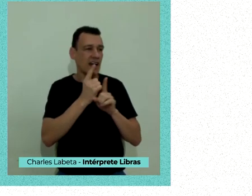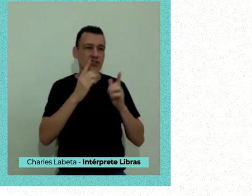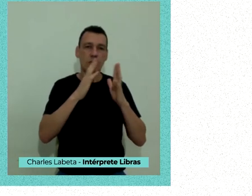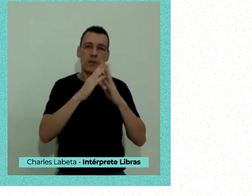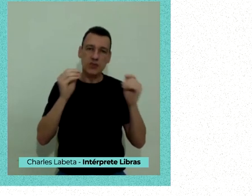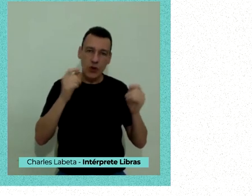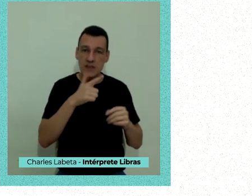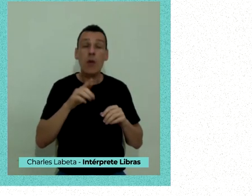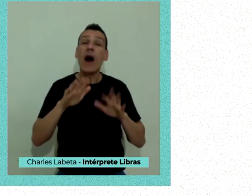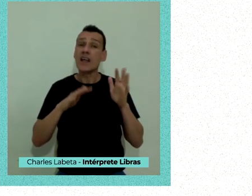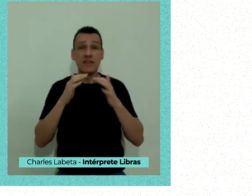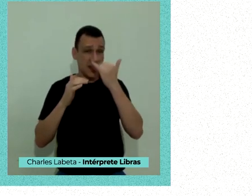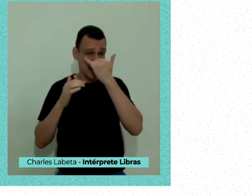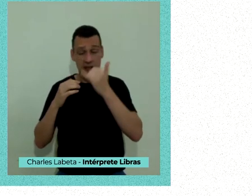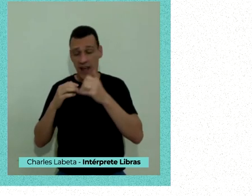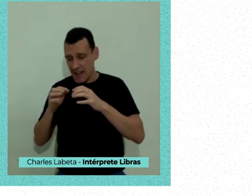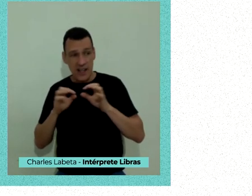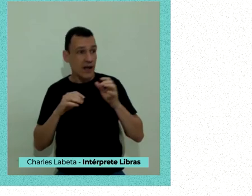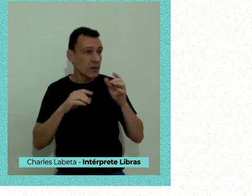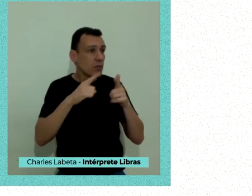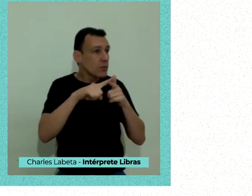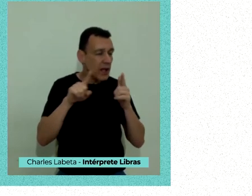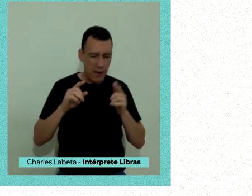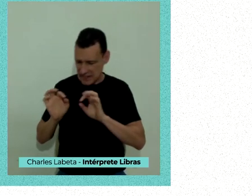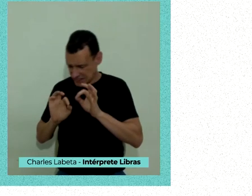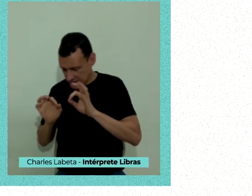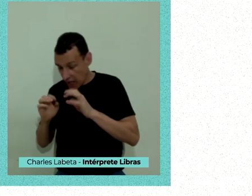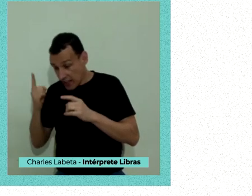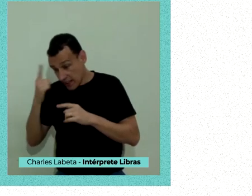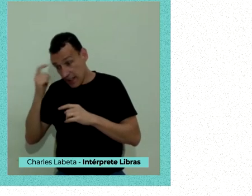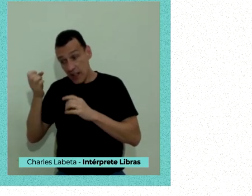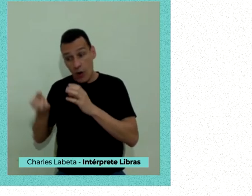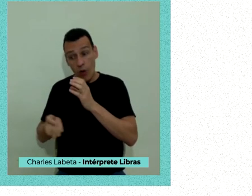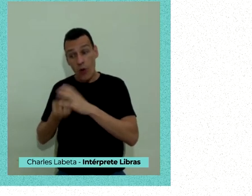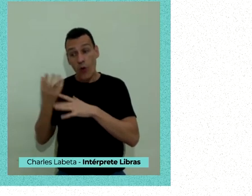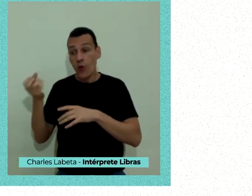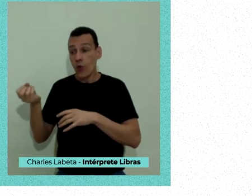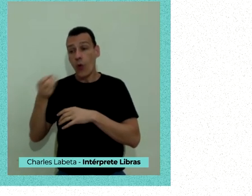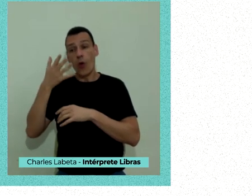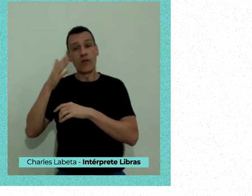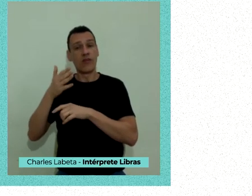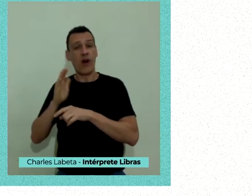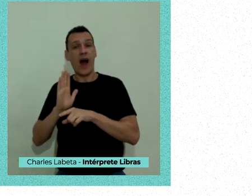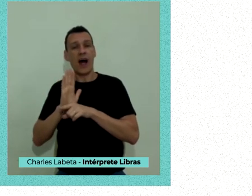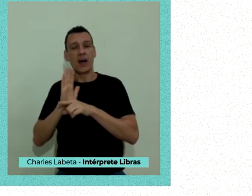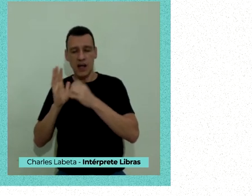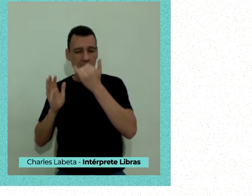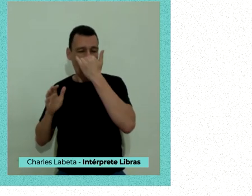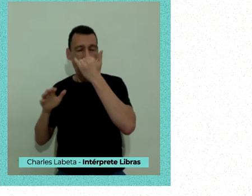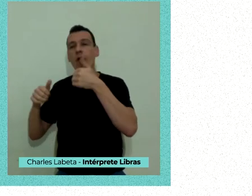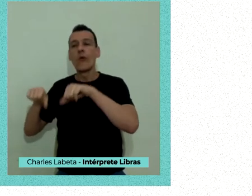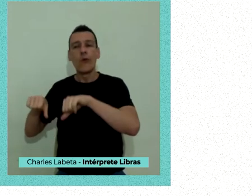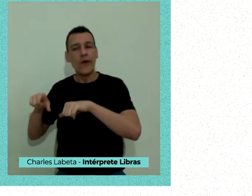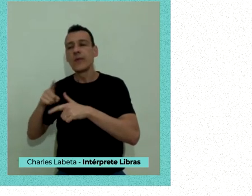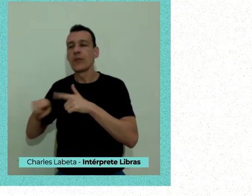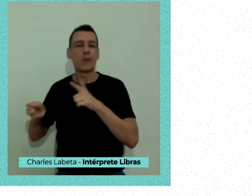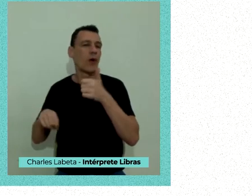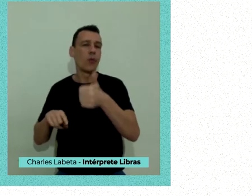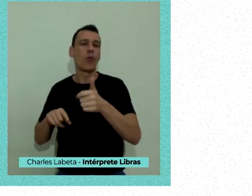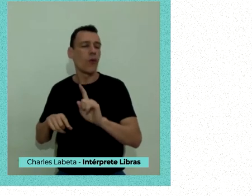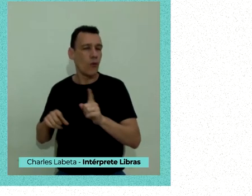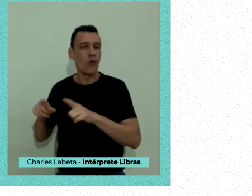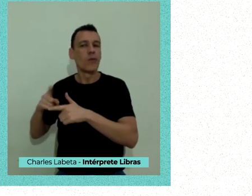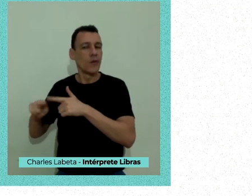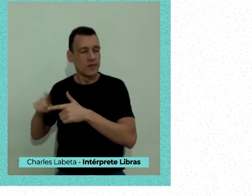A disposição da família e das famílias no reconhecimento das diferenças como um valor, né, que